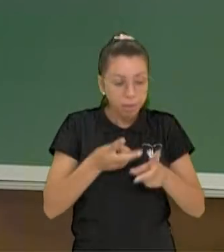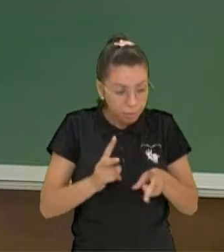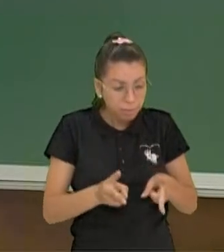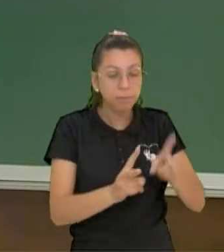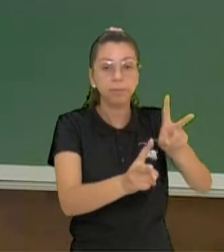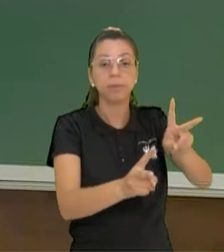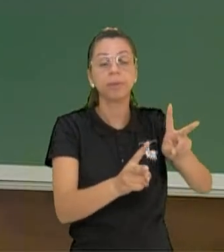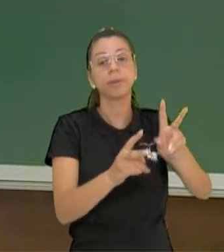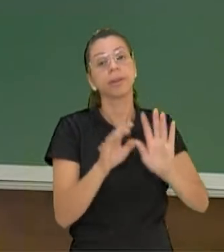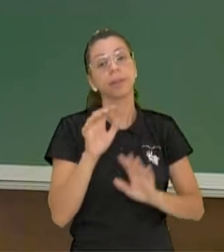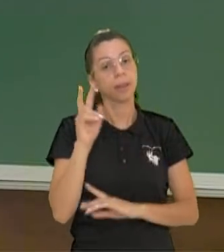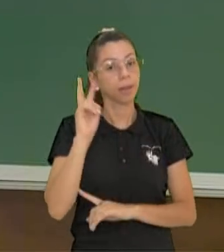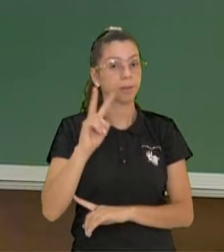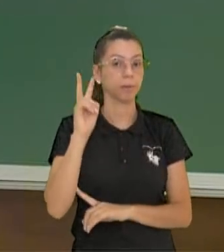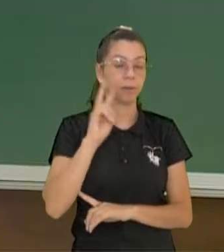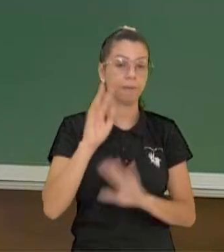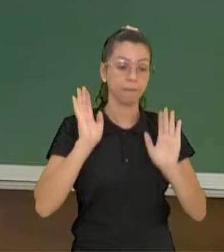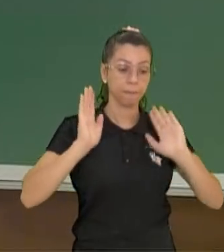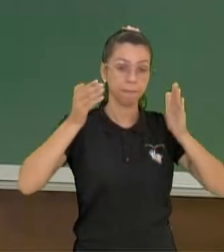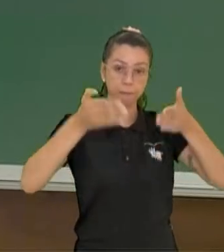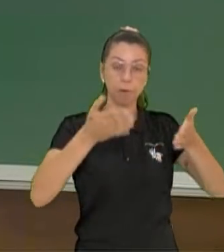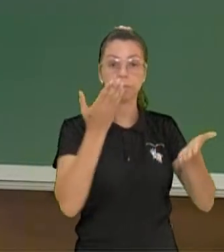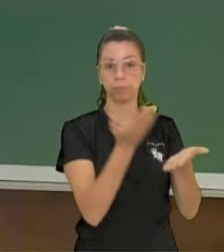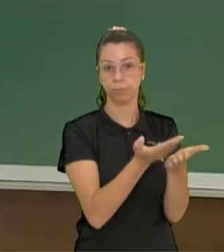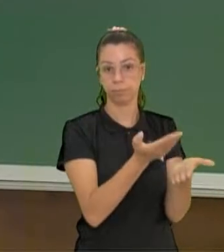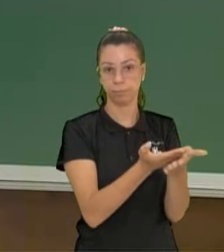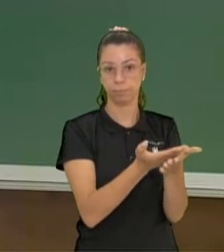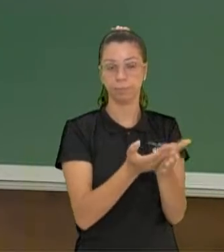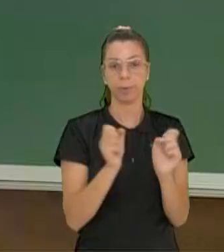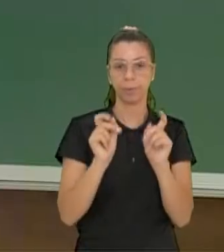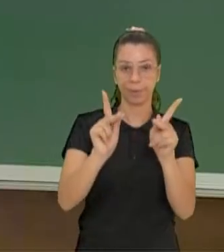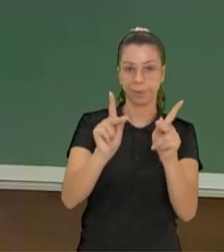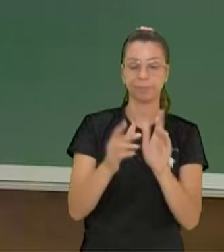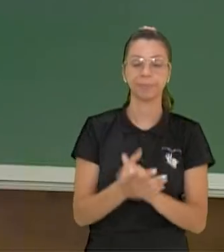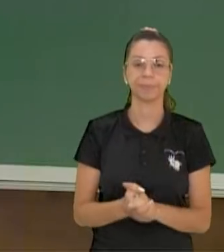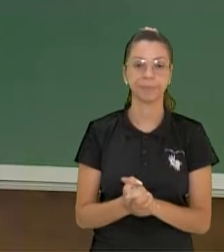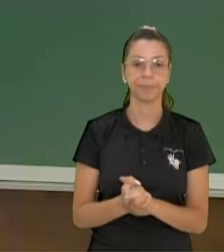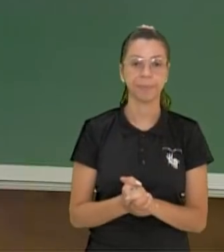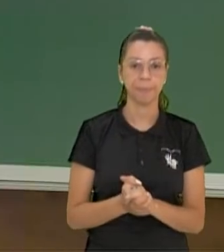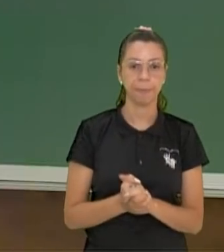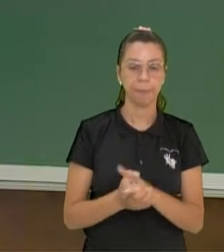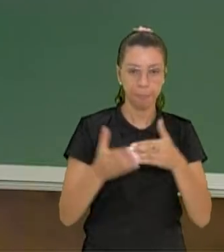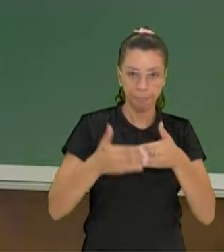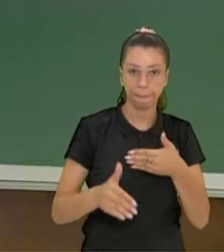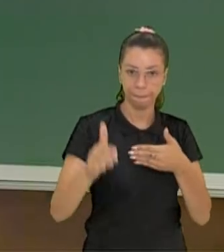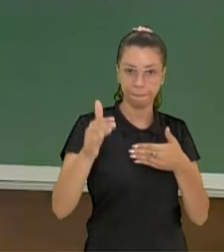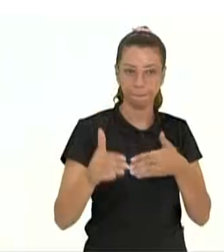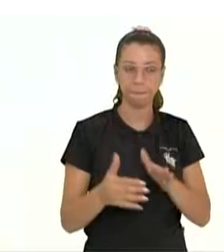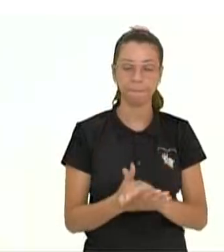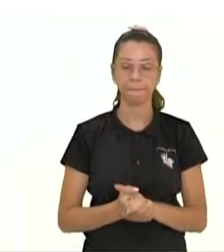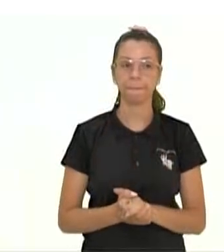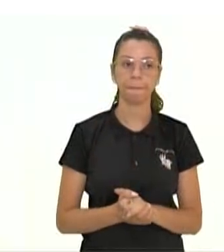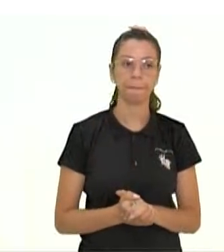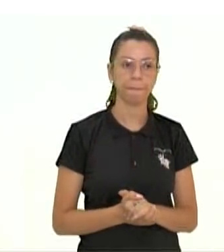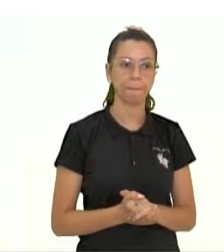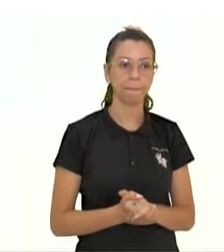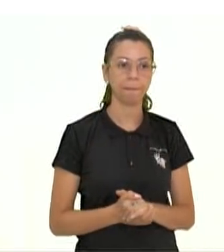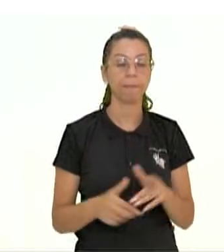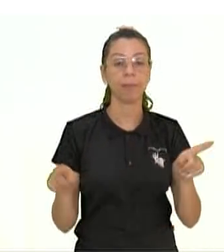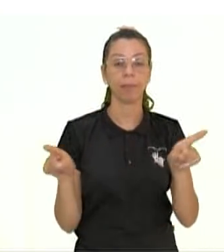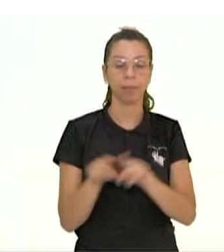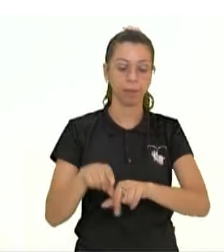É nisso que a história estuda. Ok? Partimos? Bom, aí tem o chamado